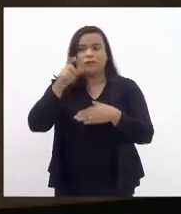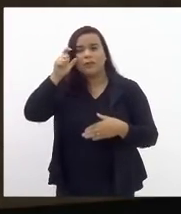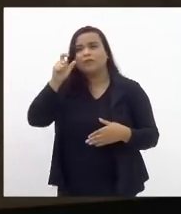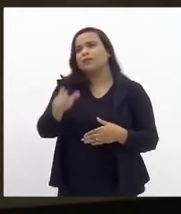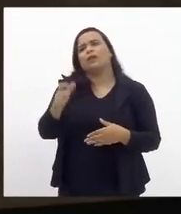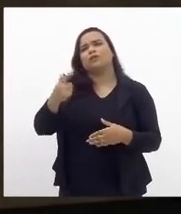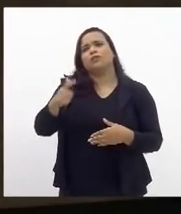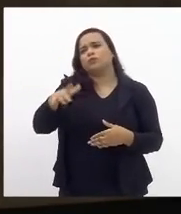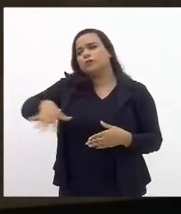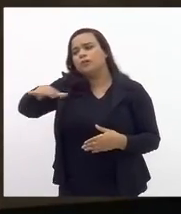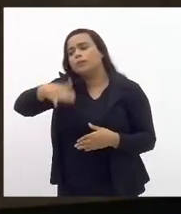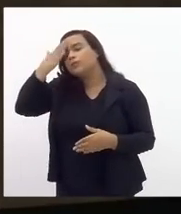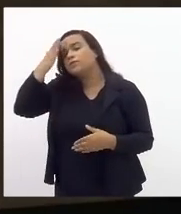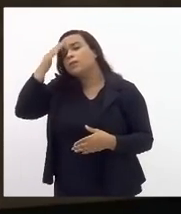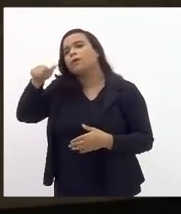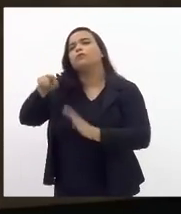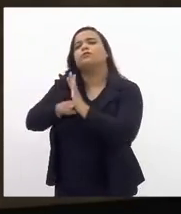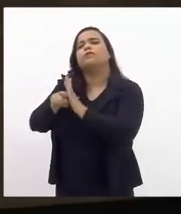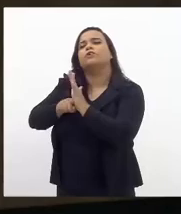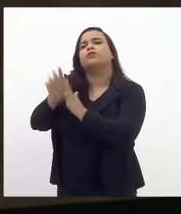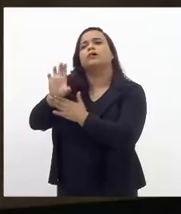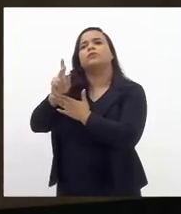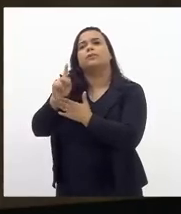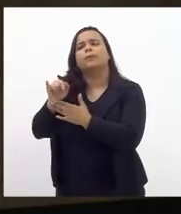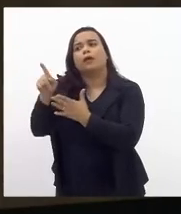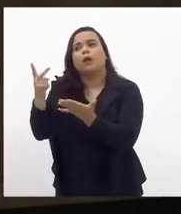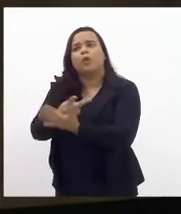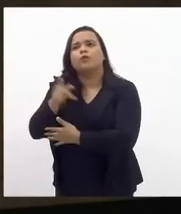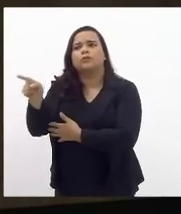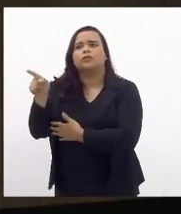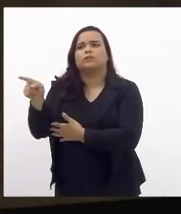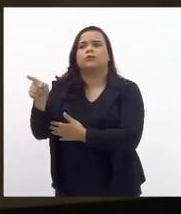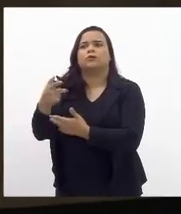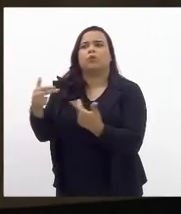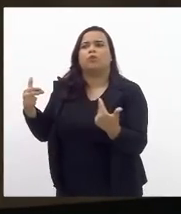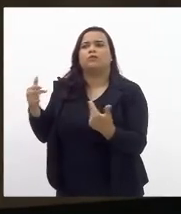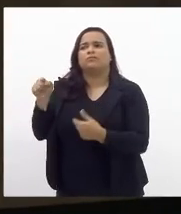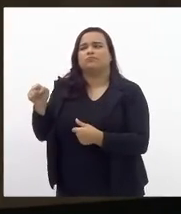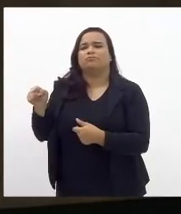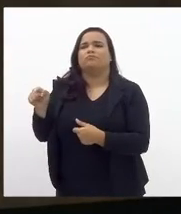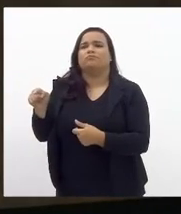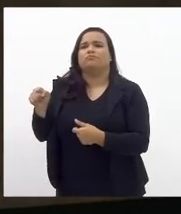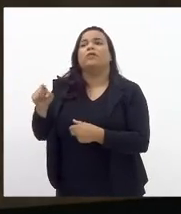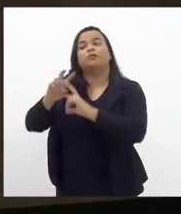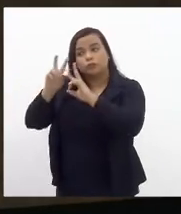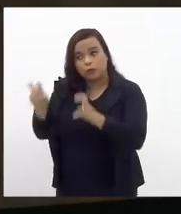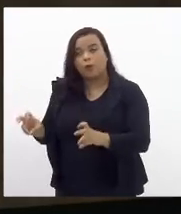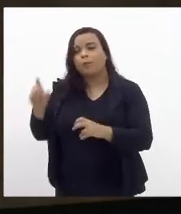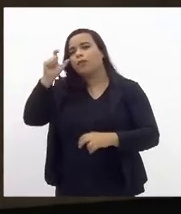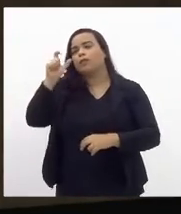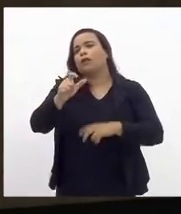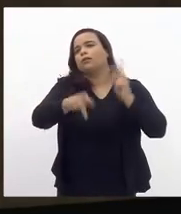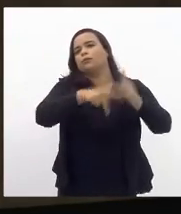interesse em investigar uma coisa concreta, tangível, que diz respeito ao interesse público,